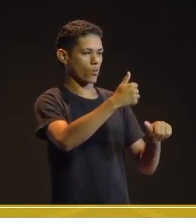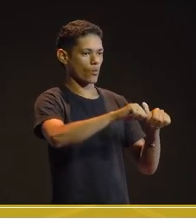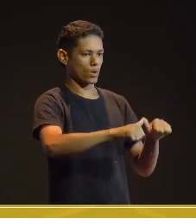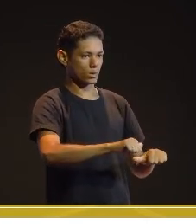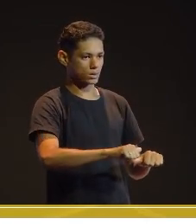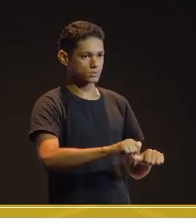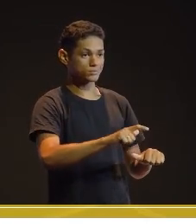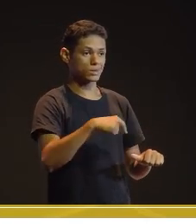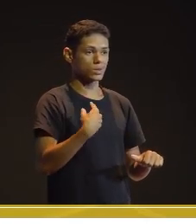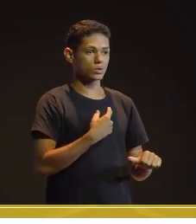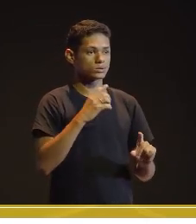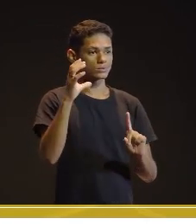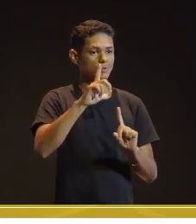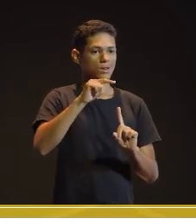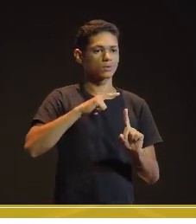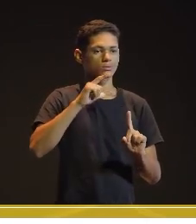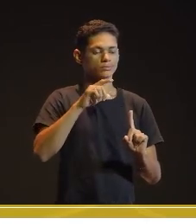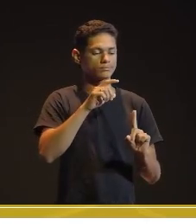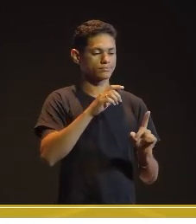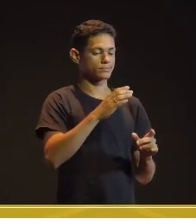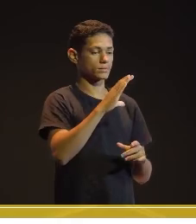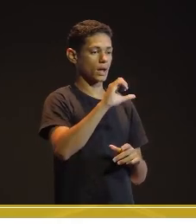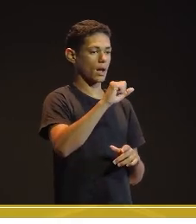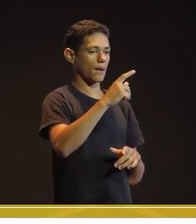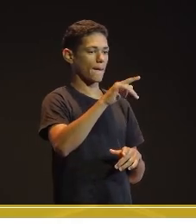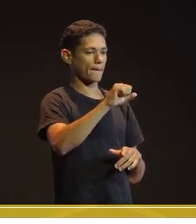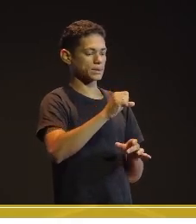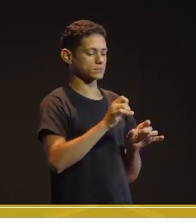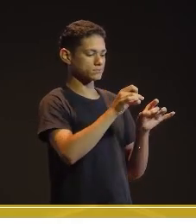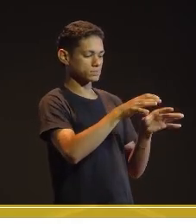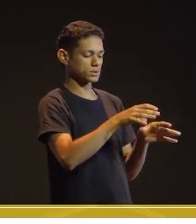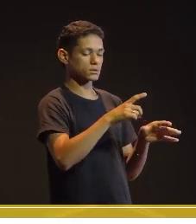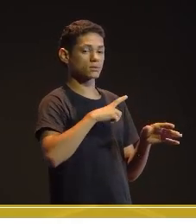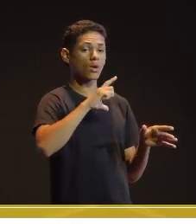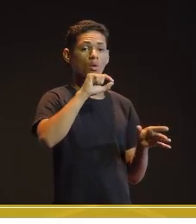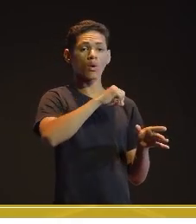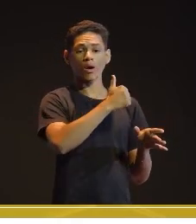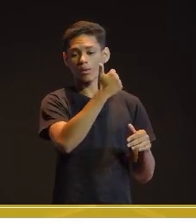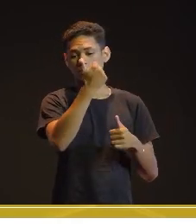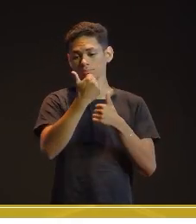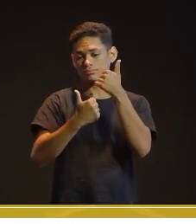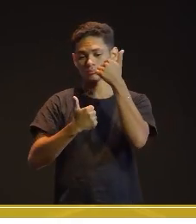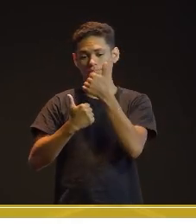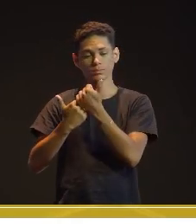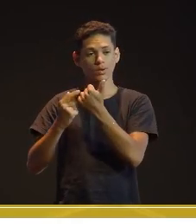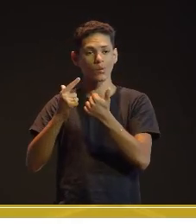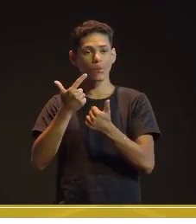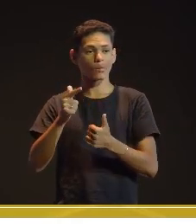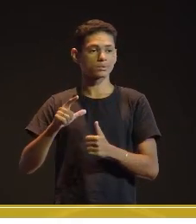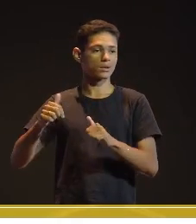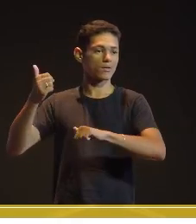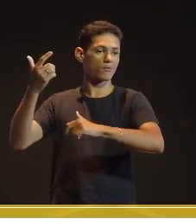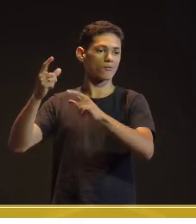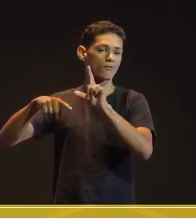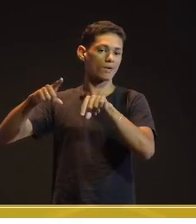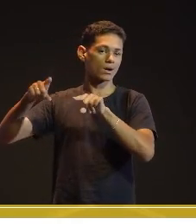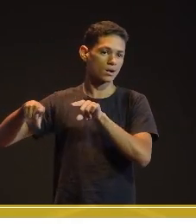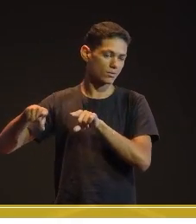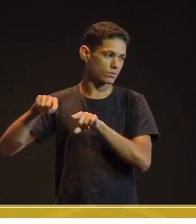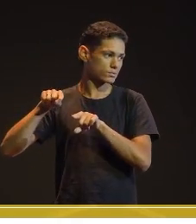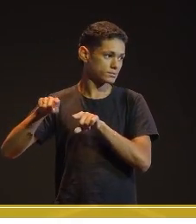Então, a tendência nossa é sacrificar o CAPEX em detrimento da outra variável